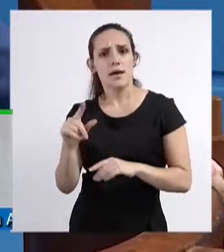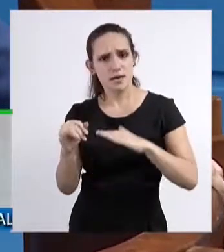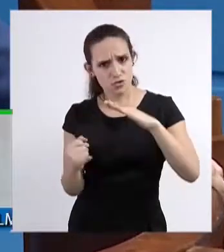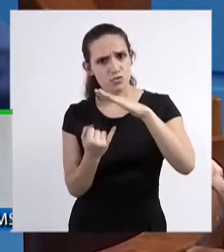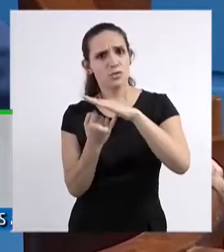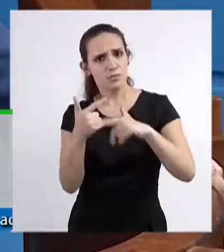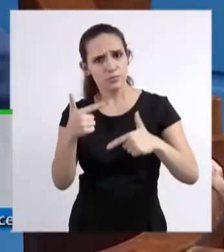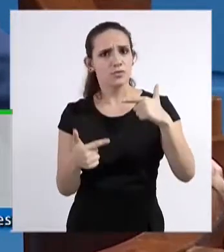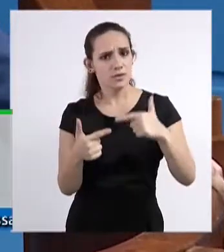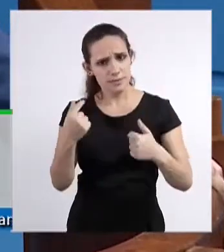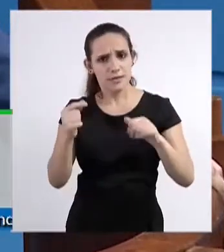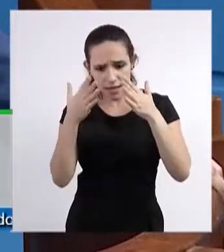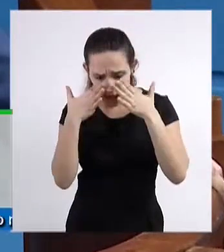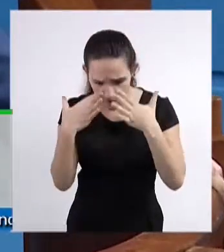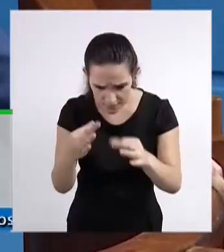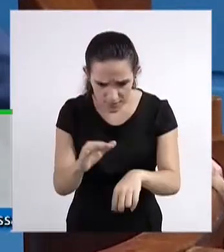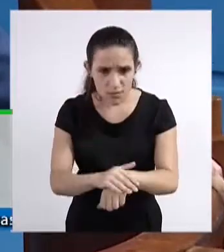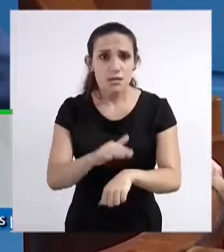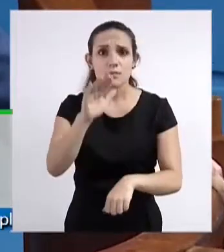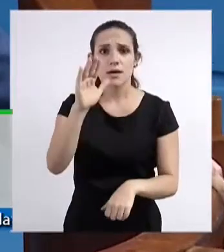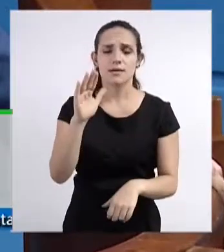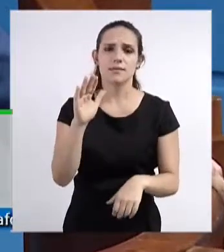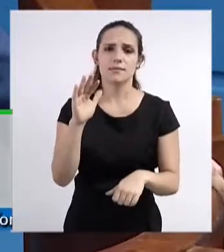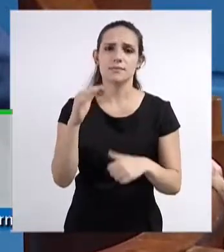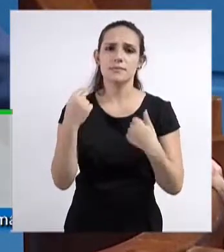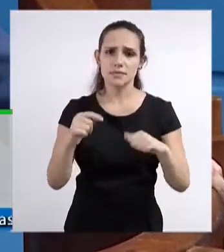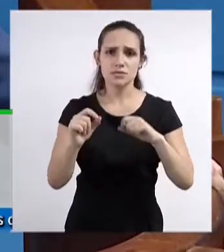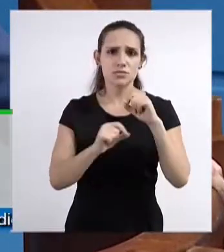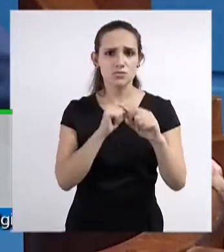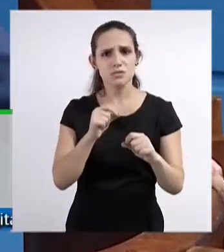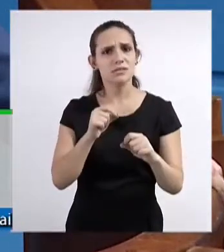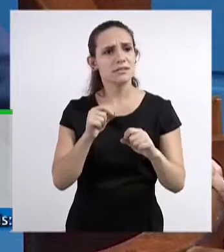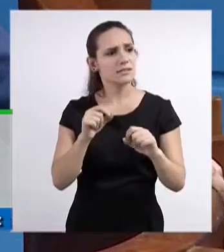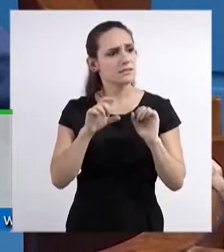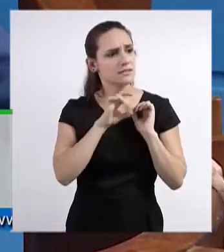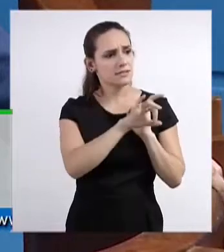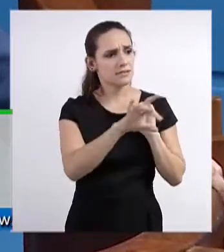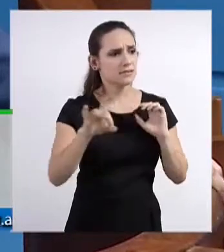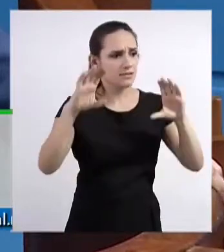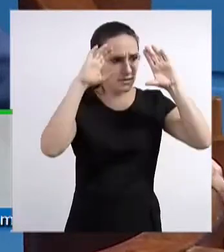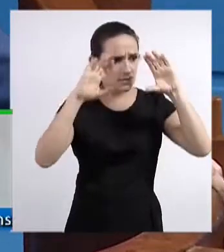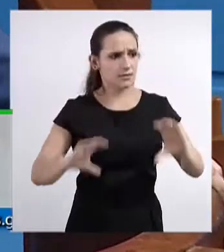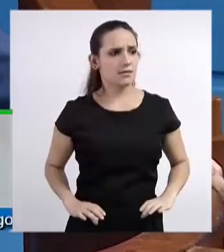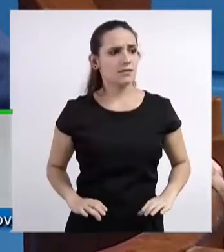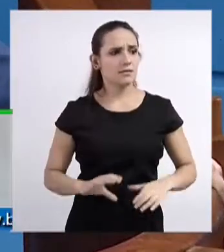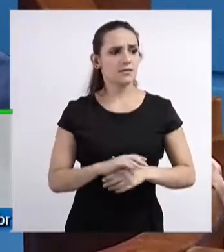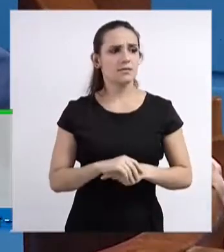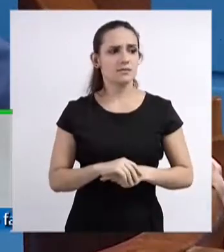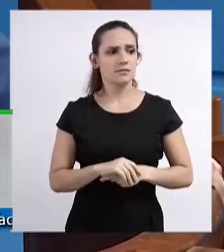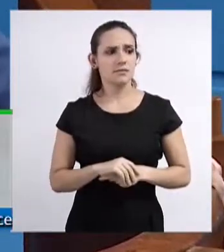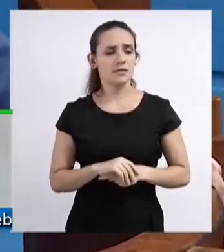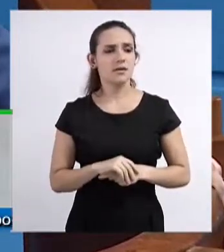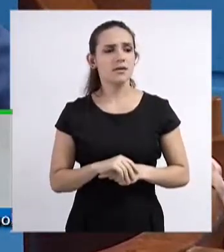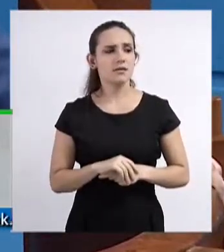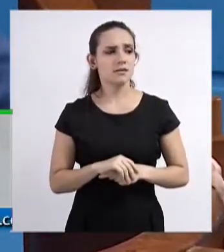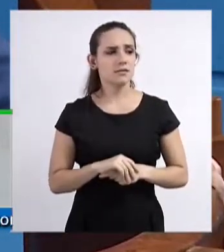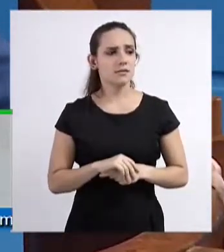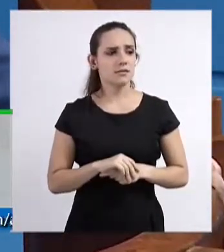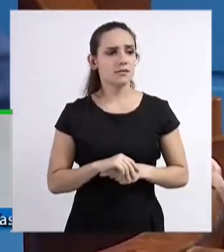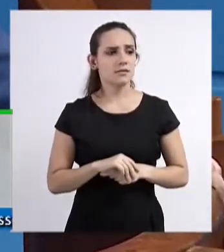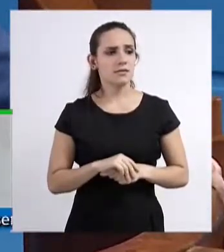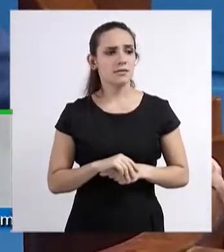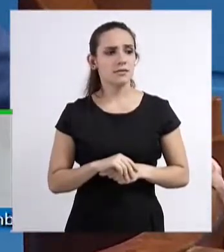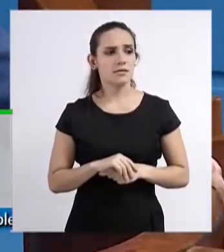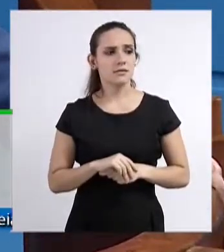instituições políticas de uma nação que estabelecerão a capacidade dos cidadãos de controlar políticos e influenciar o seu